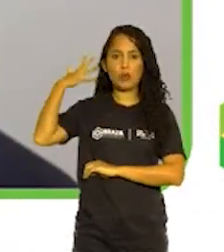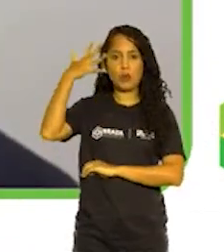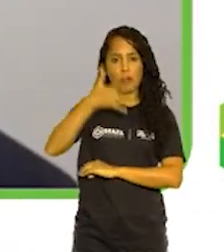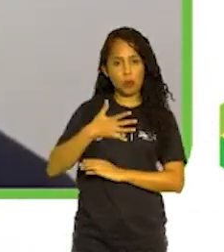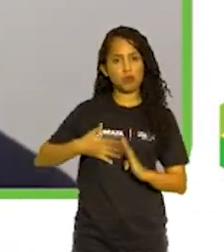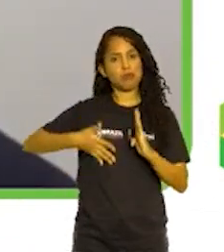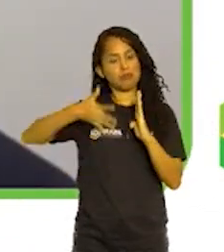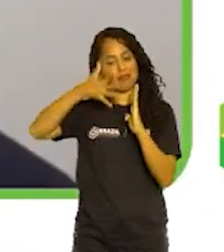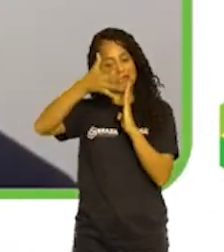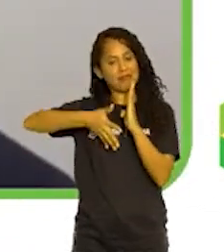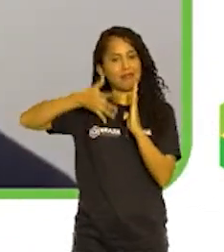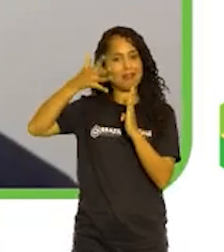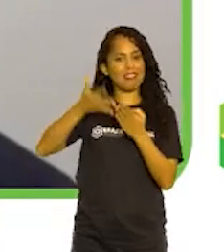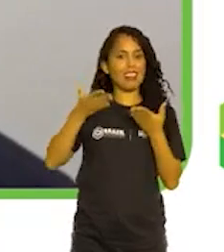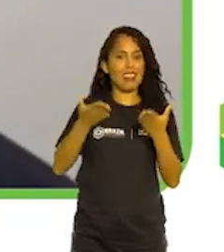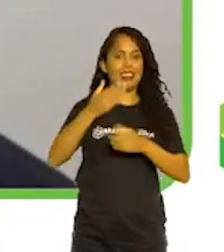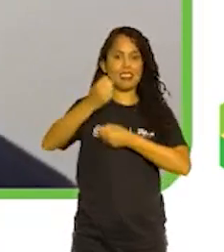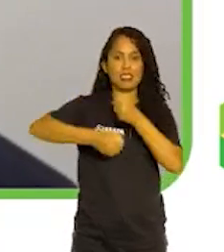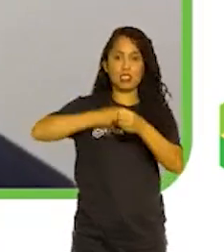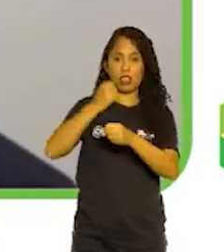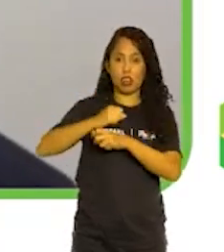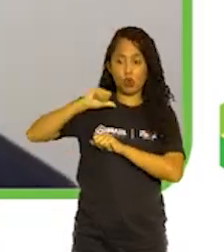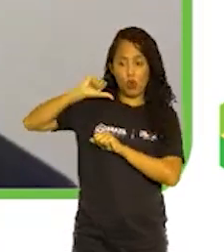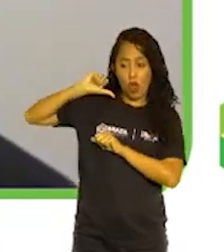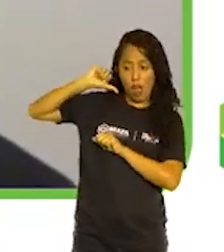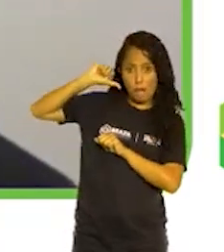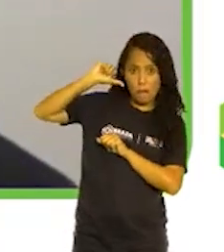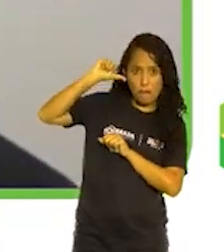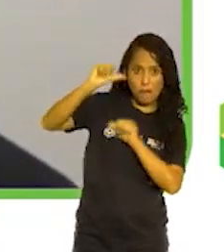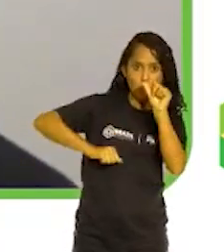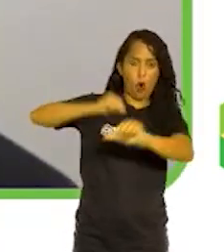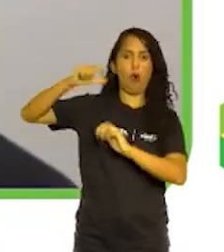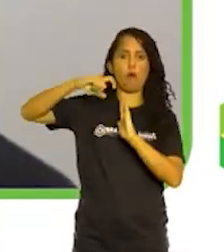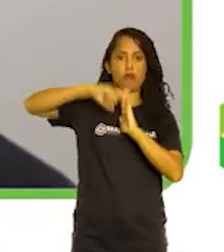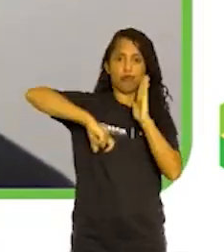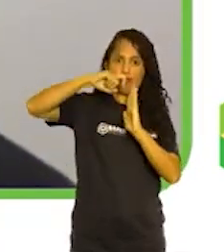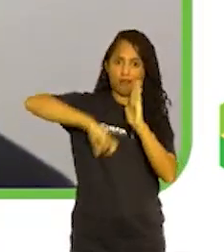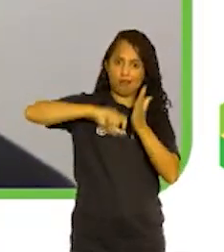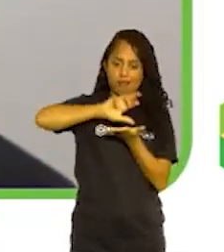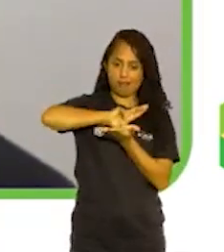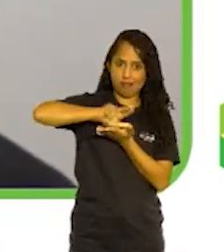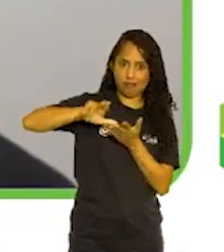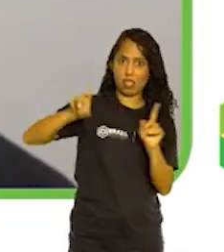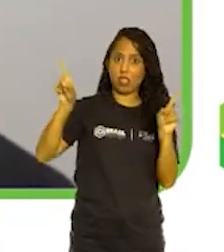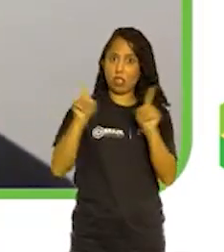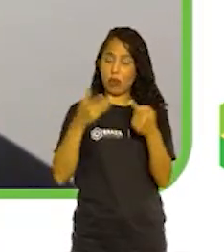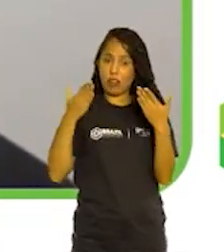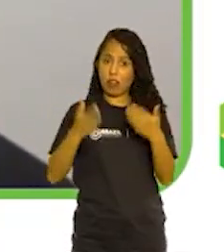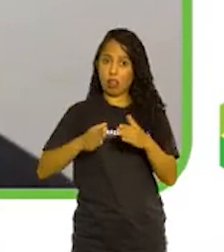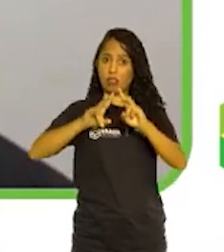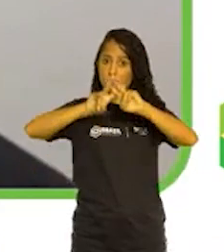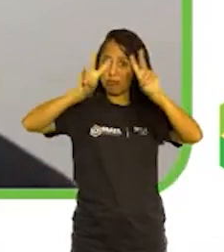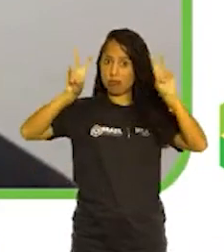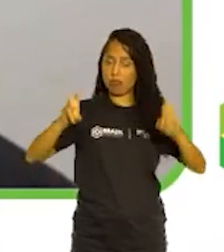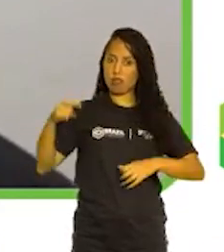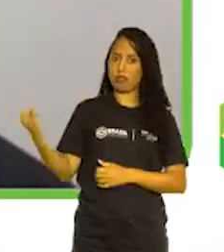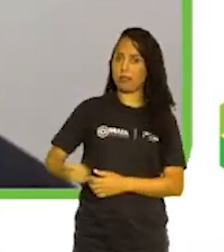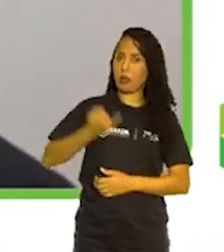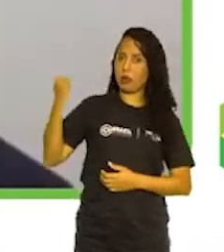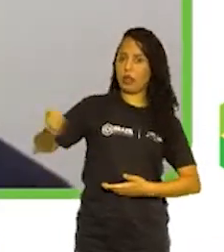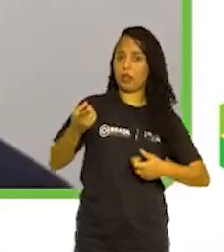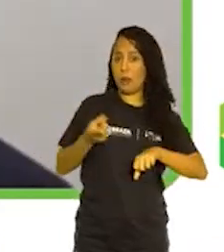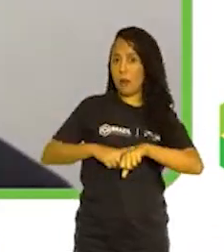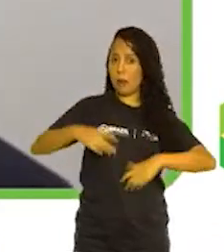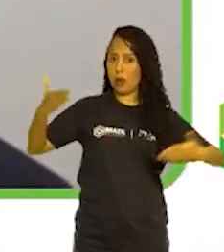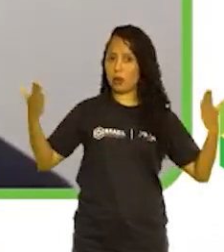Reforma Fiscal e Programas Sociais. Um painel que, para mim, é de extrema importância para o momento atual que vivemos no